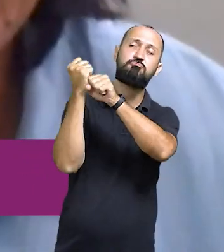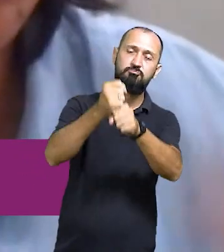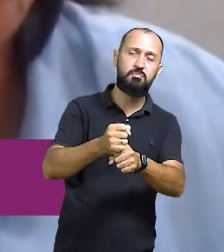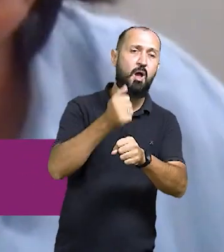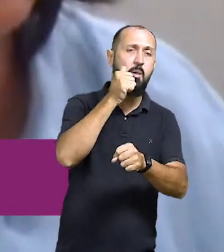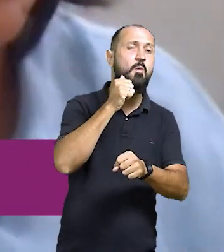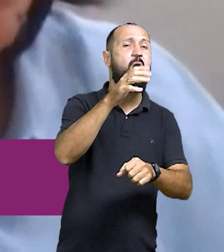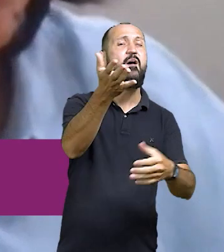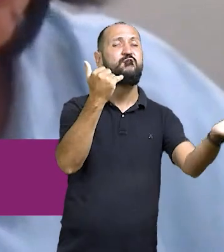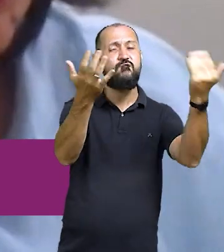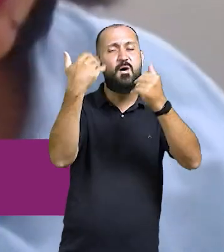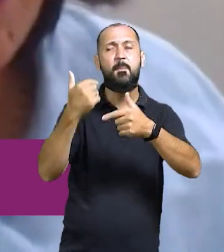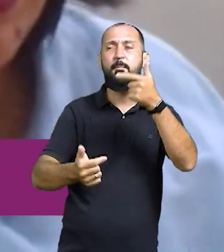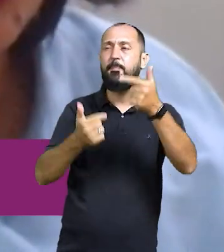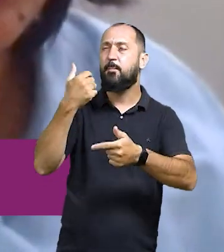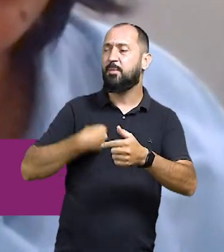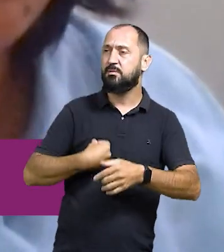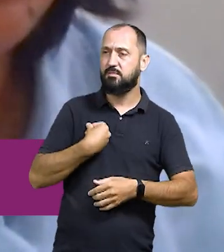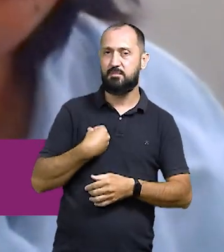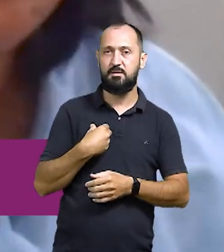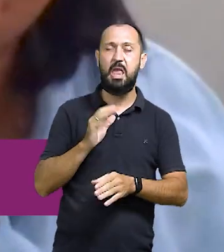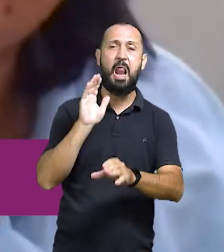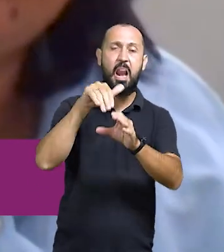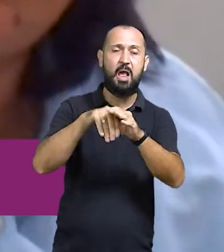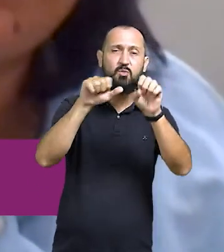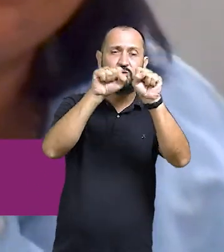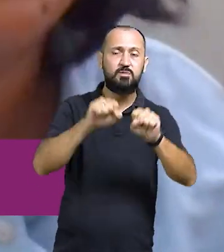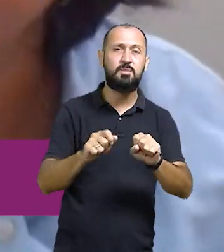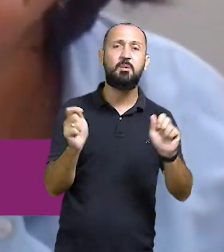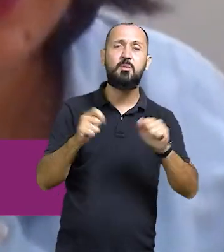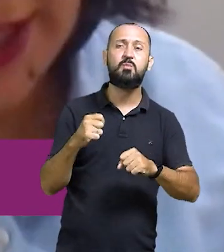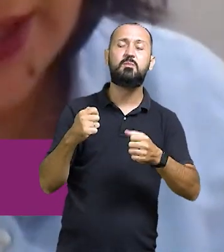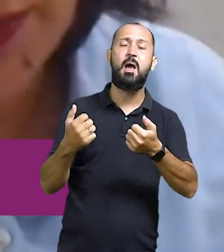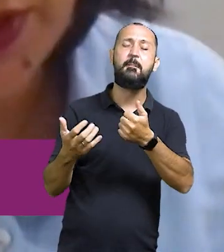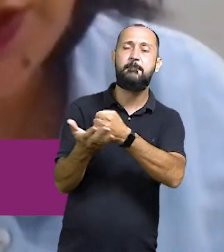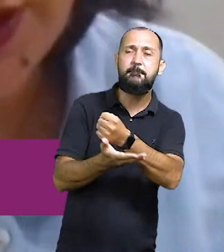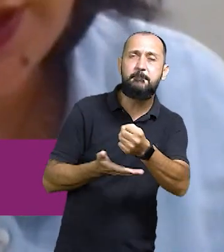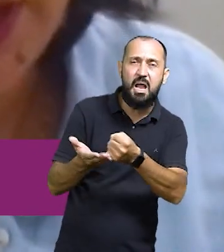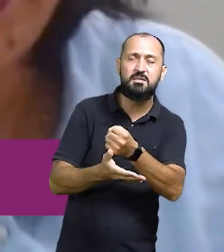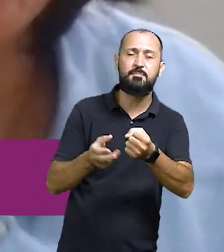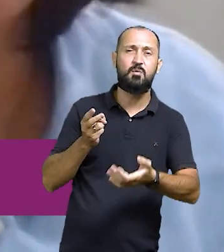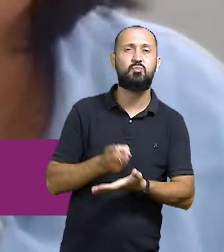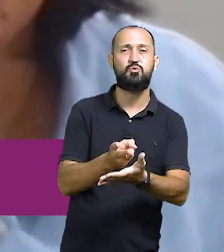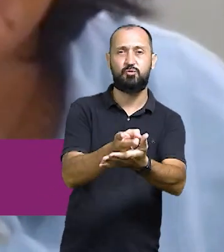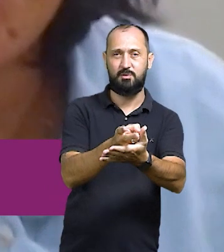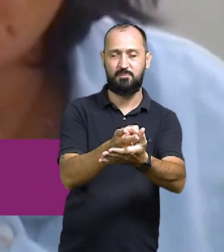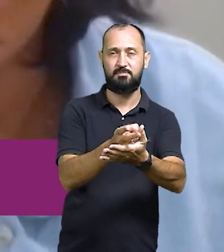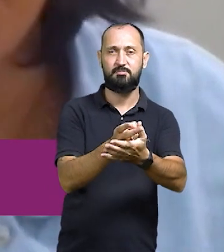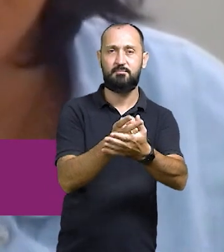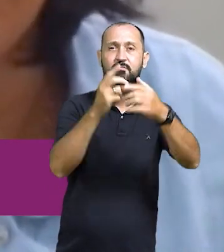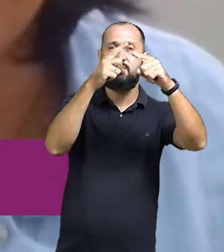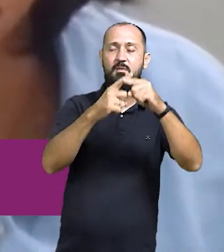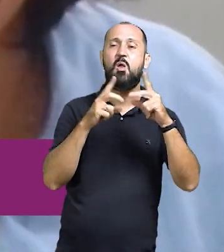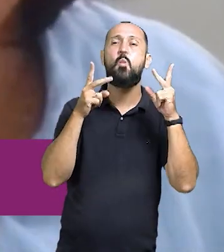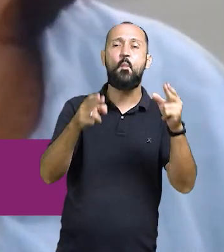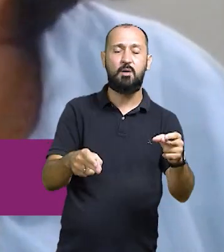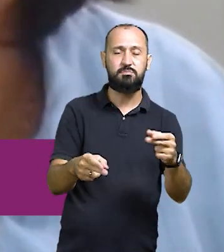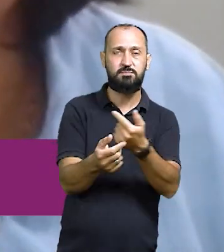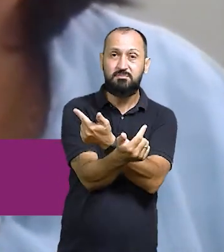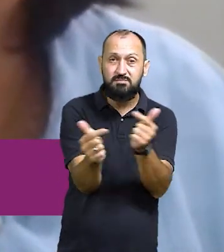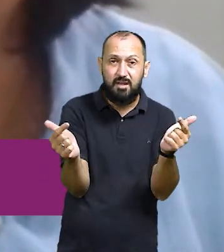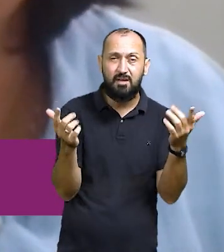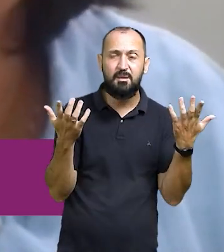em Mato Grosso do Sul, nem terminamos o mês, o segundo mês do ano, nós tivemos 6. E então,